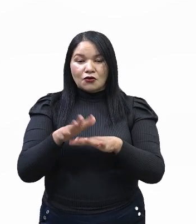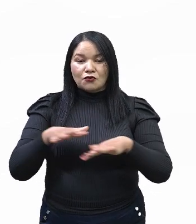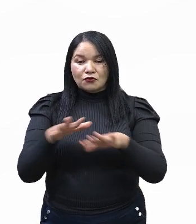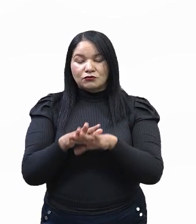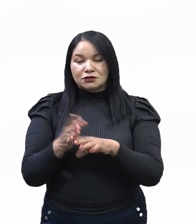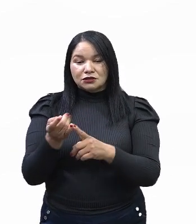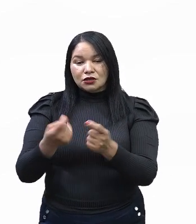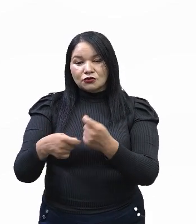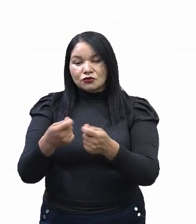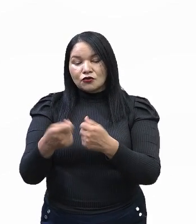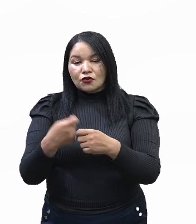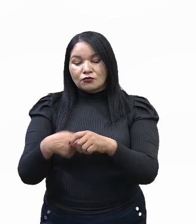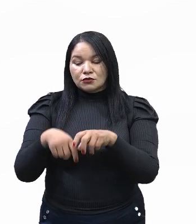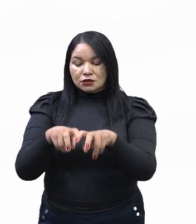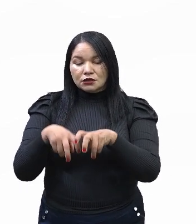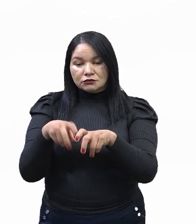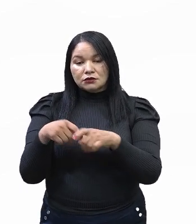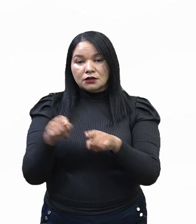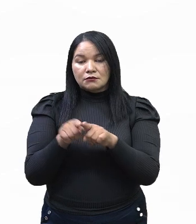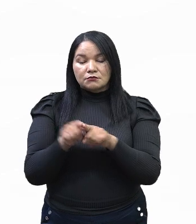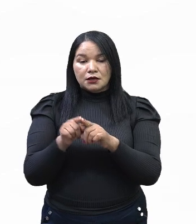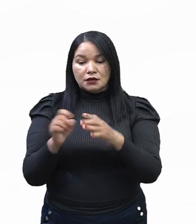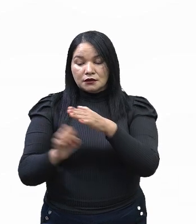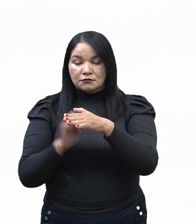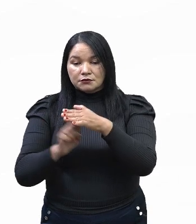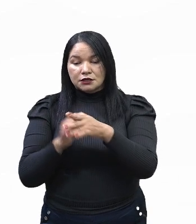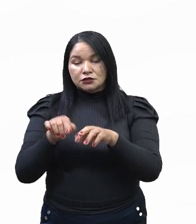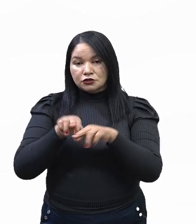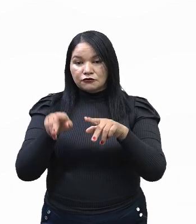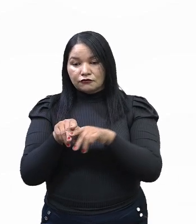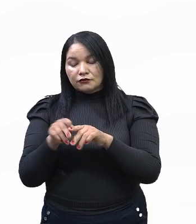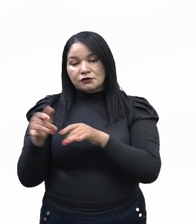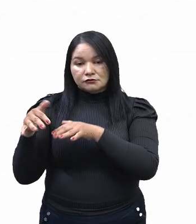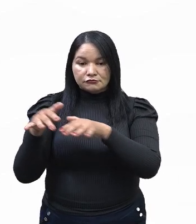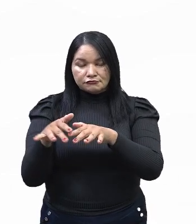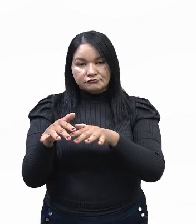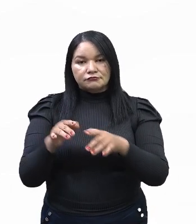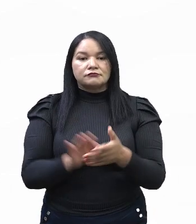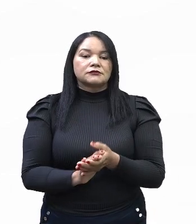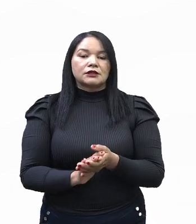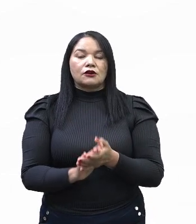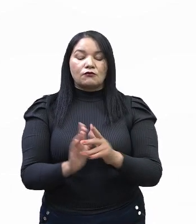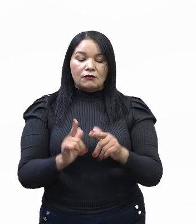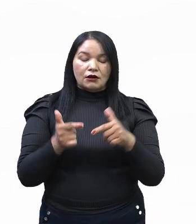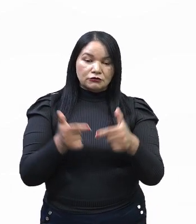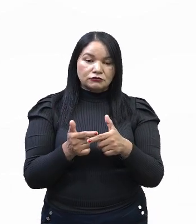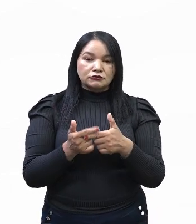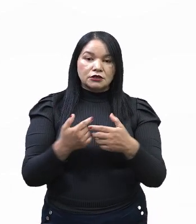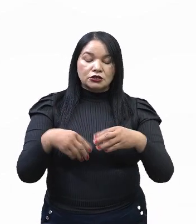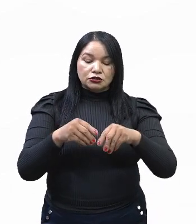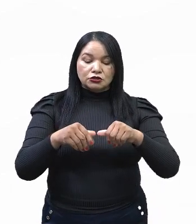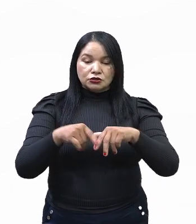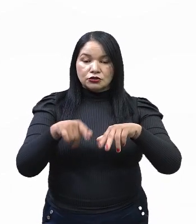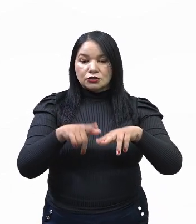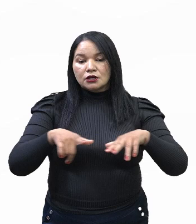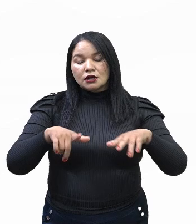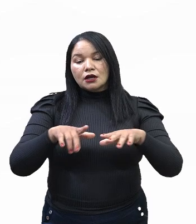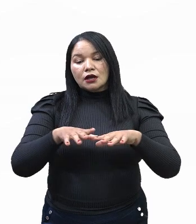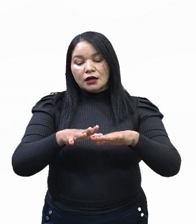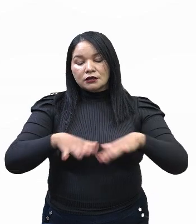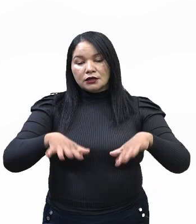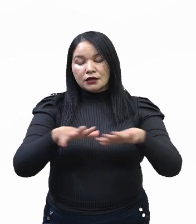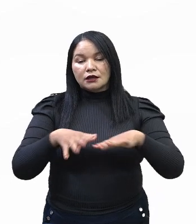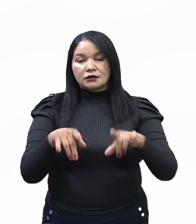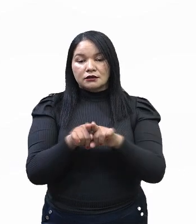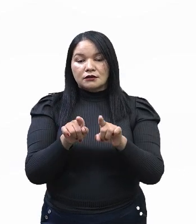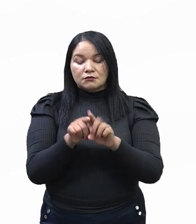agronegócio e grandes empreendimentos. Então, a luta pela demarcação de terras indígenas e quilombolas,